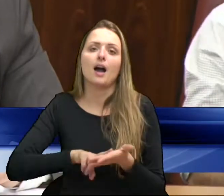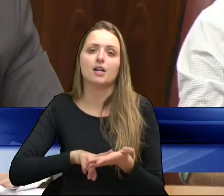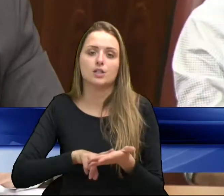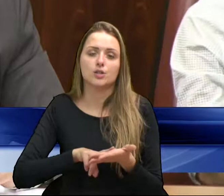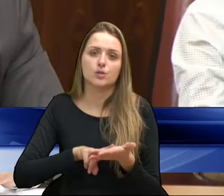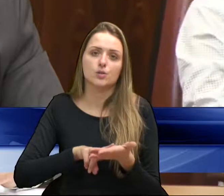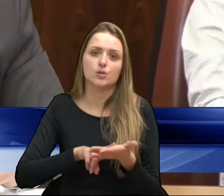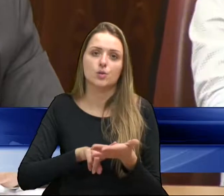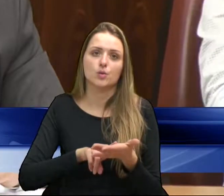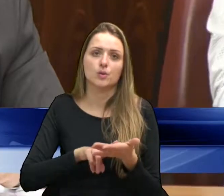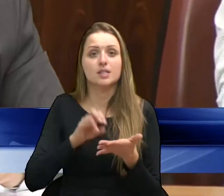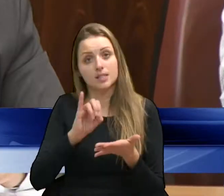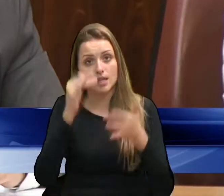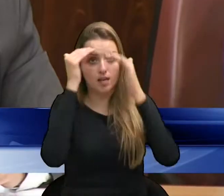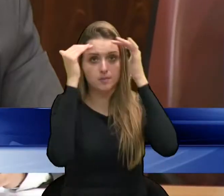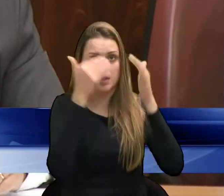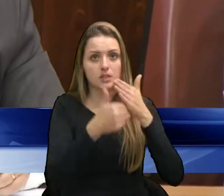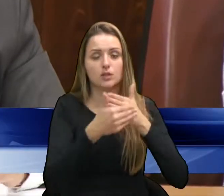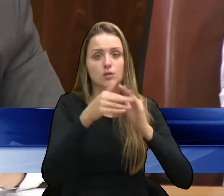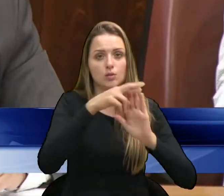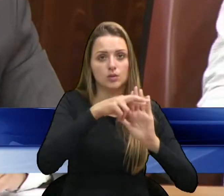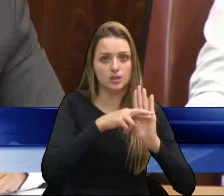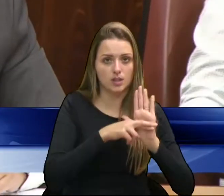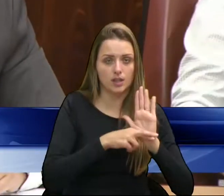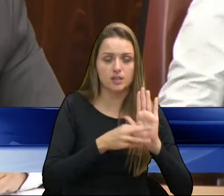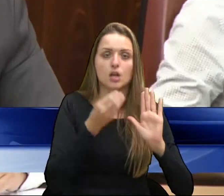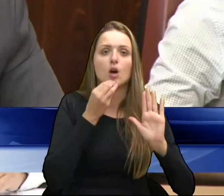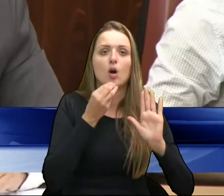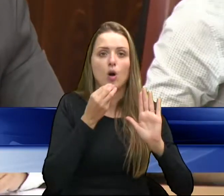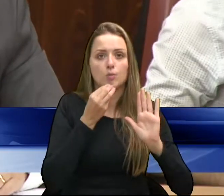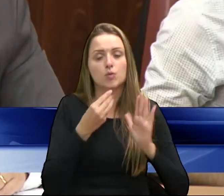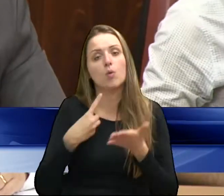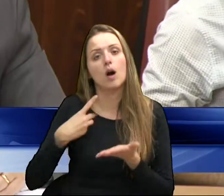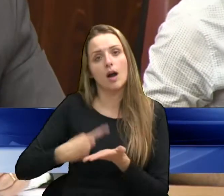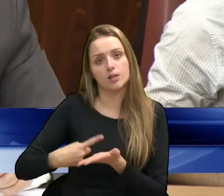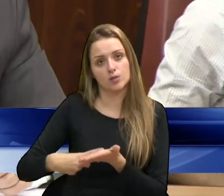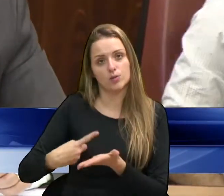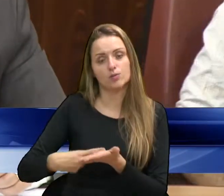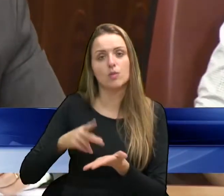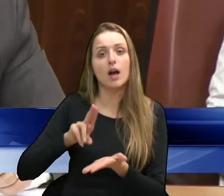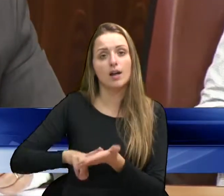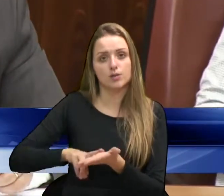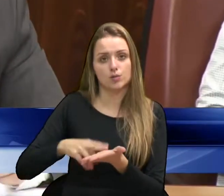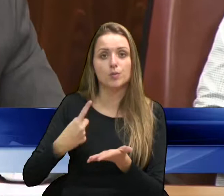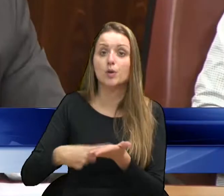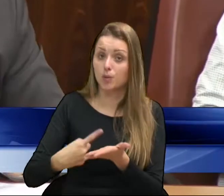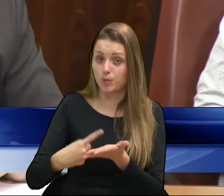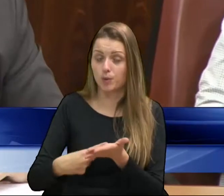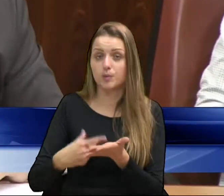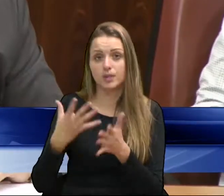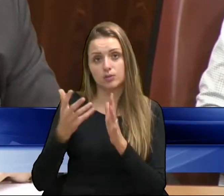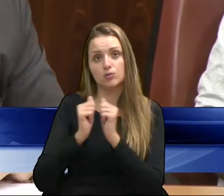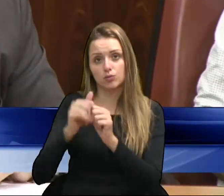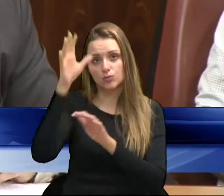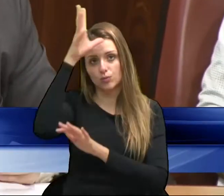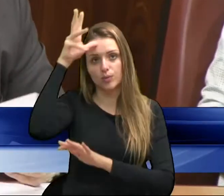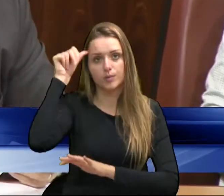preenchido as condições e requisitos e, obviamente, assumindo os compromissos contratuais com a prefeitura.